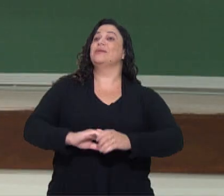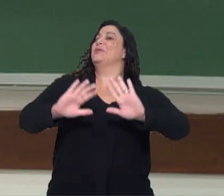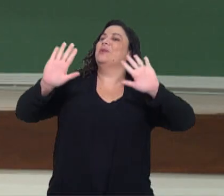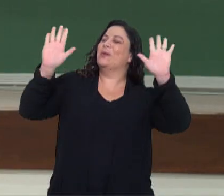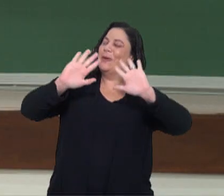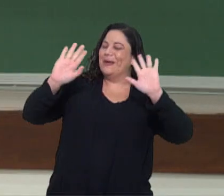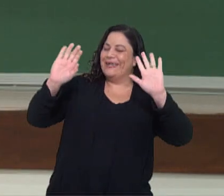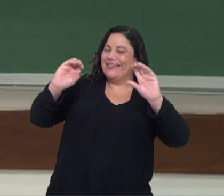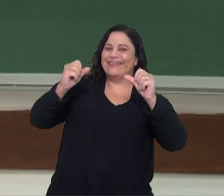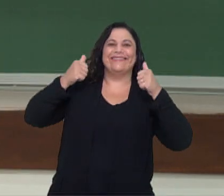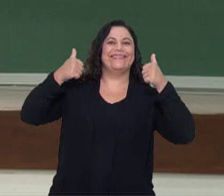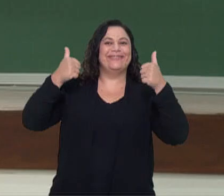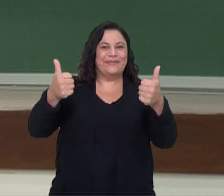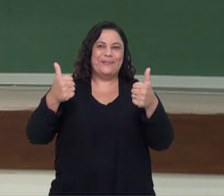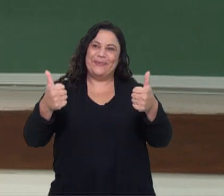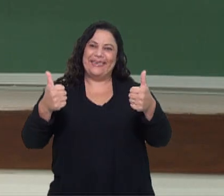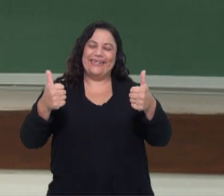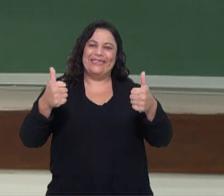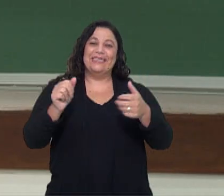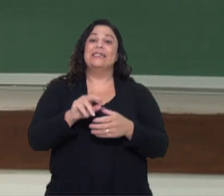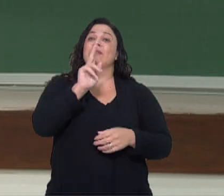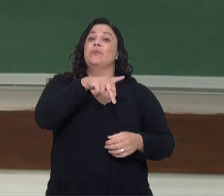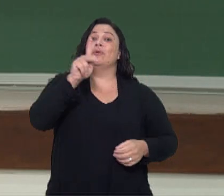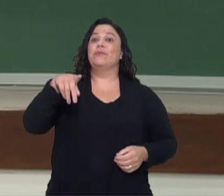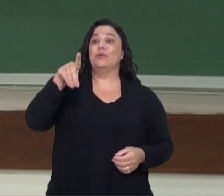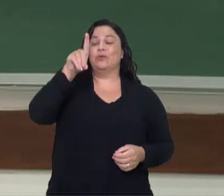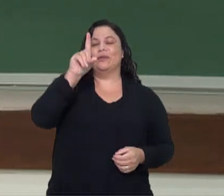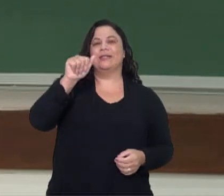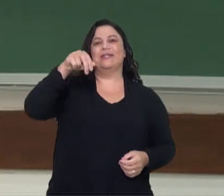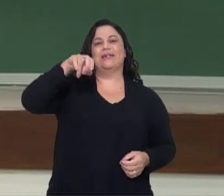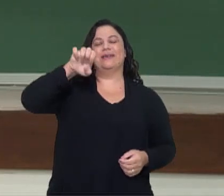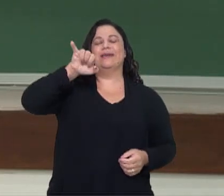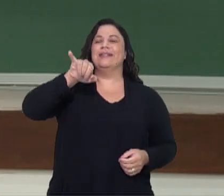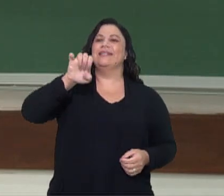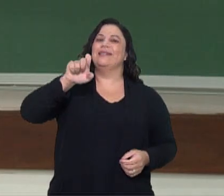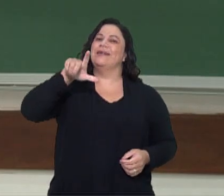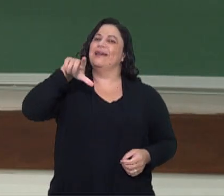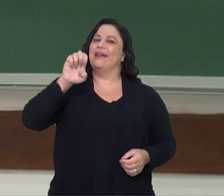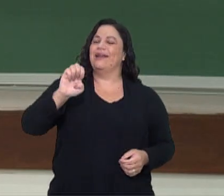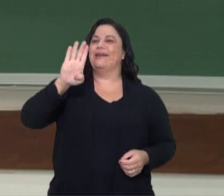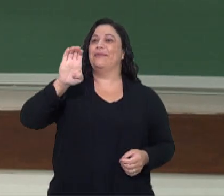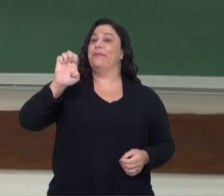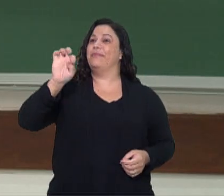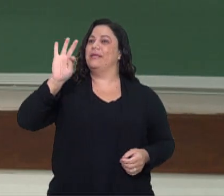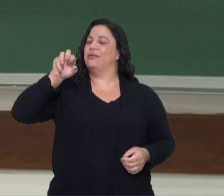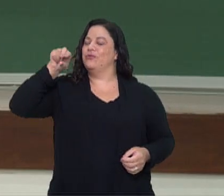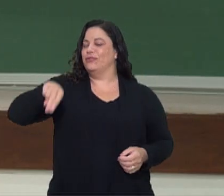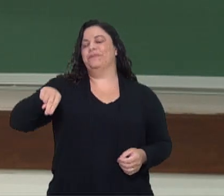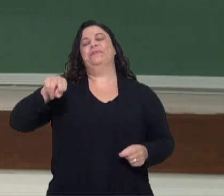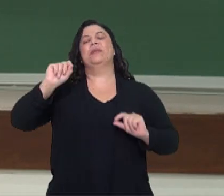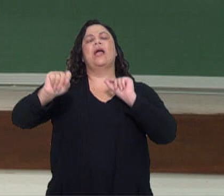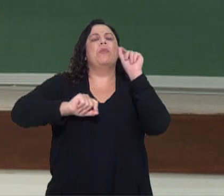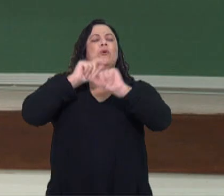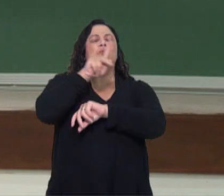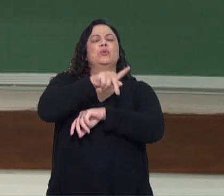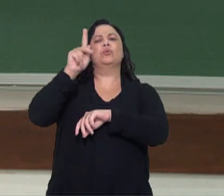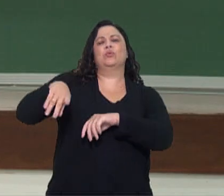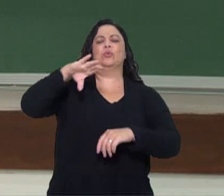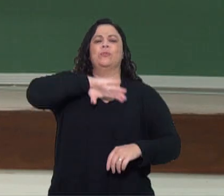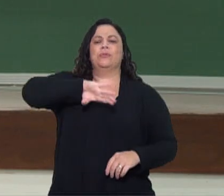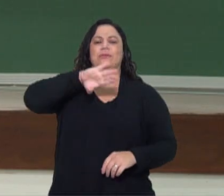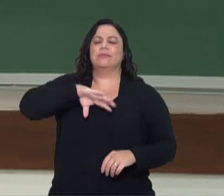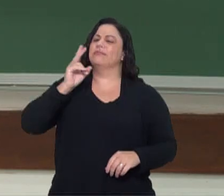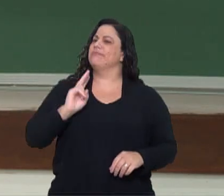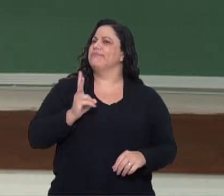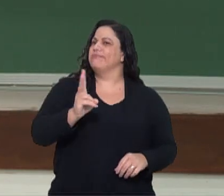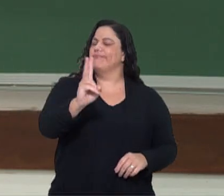Olá pessoal, tudo bem com vocês? Eu sou a professora Daniele Bedin, professora de língua portuguesa, e nós vamos dar continuidade